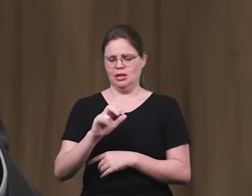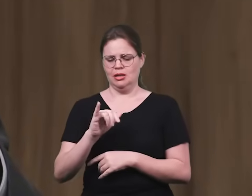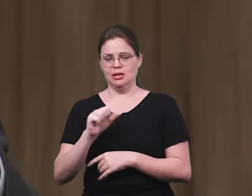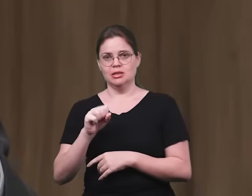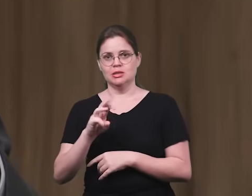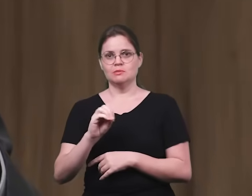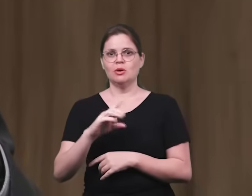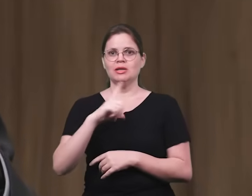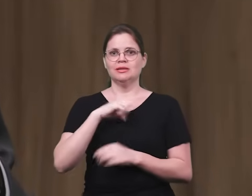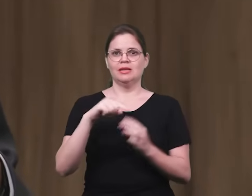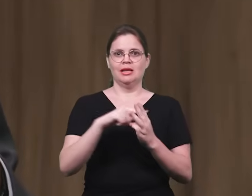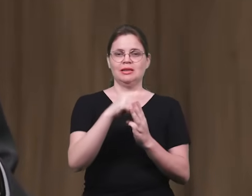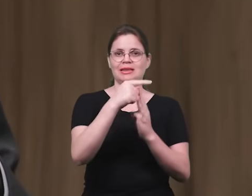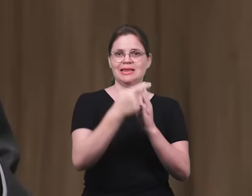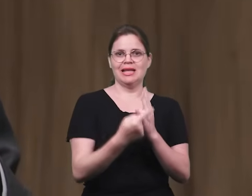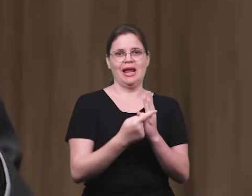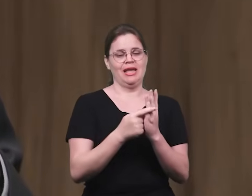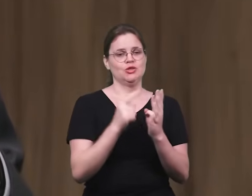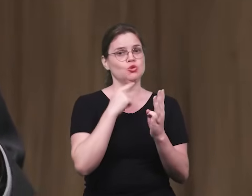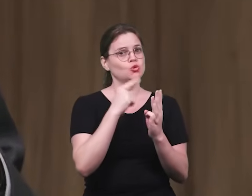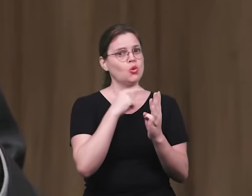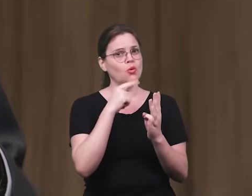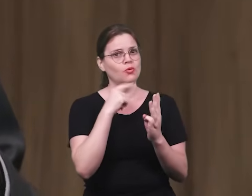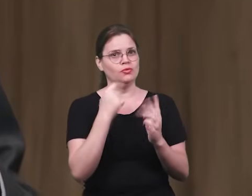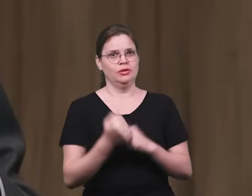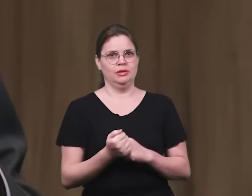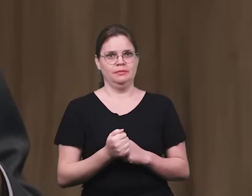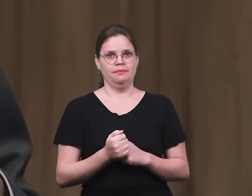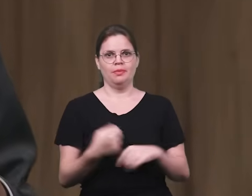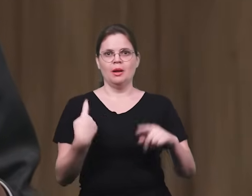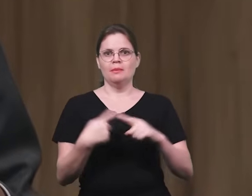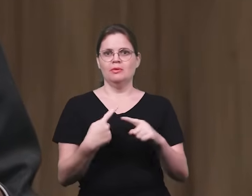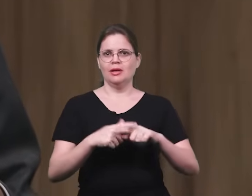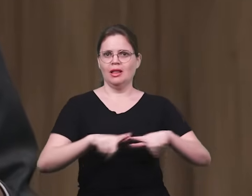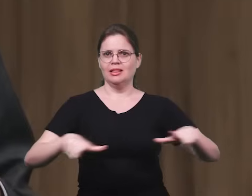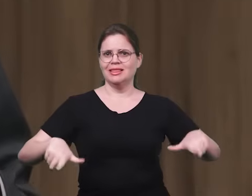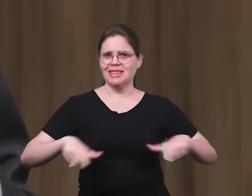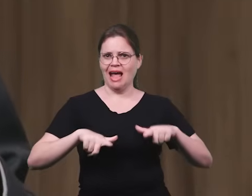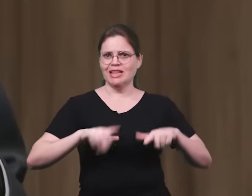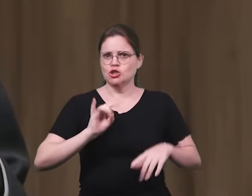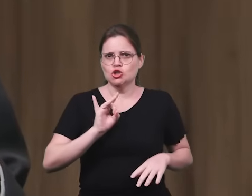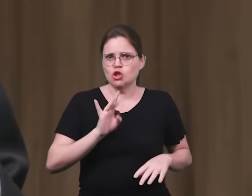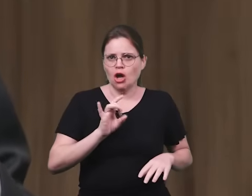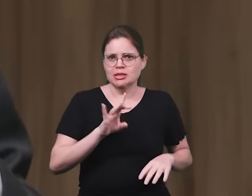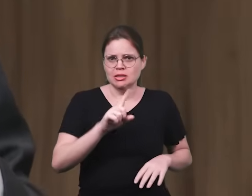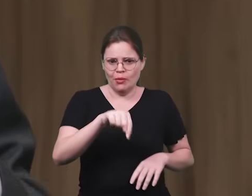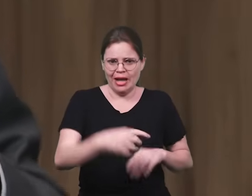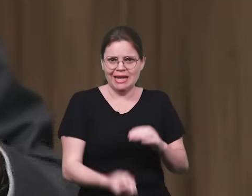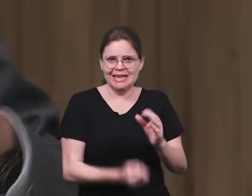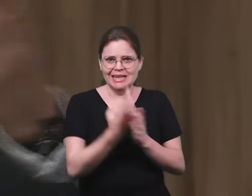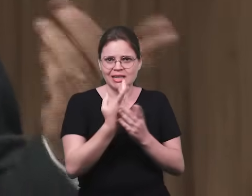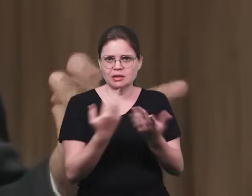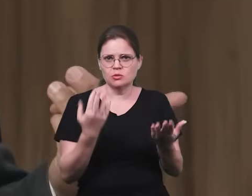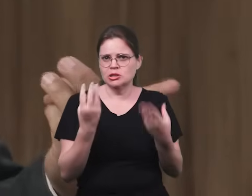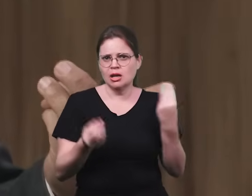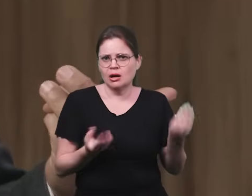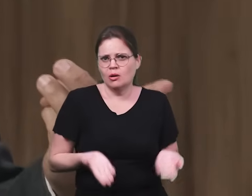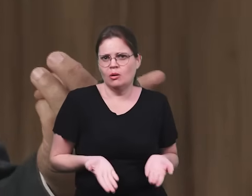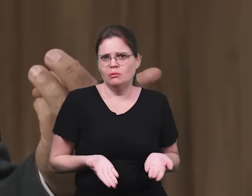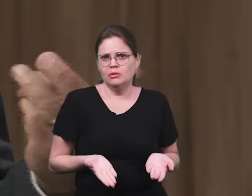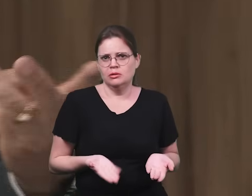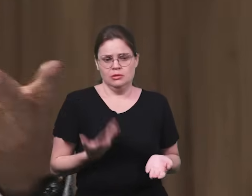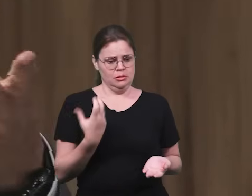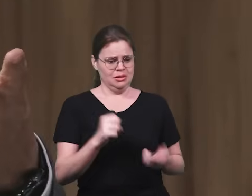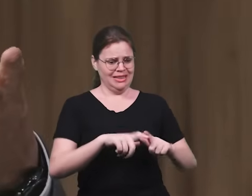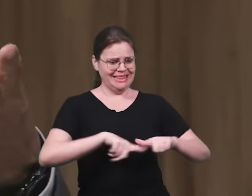tudo surgiu do nada? O nada é capaz de gerar o quê? Não é? O nada não gera